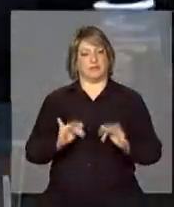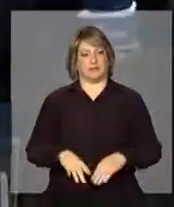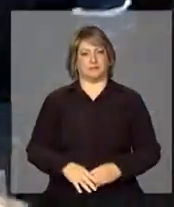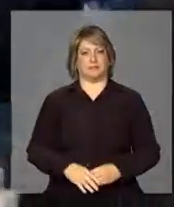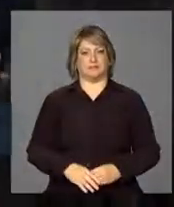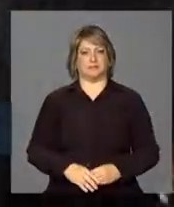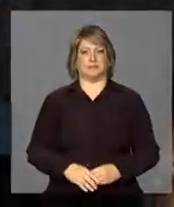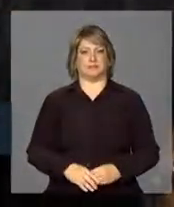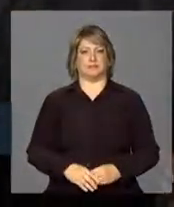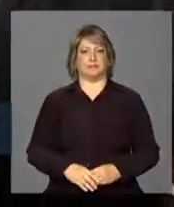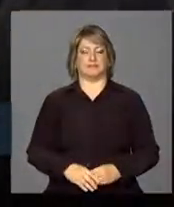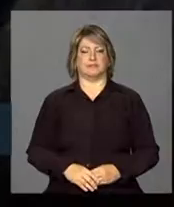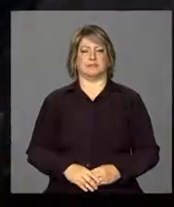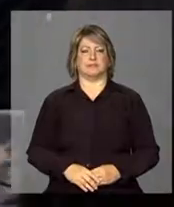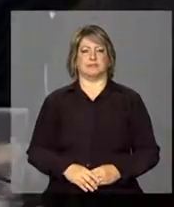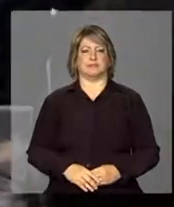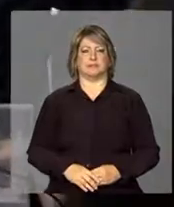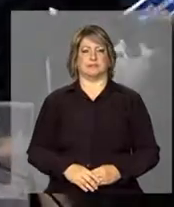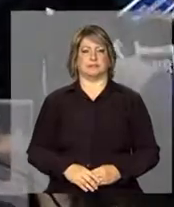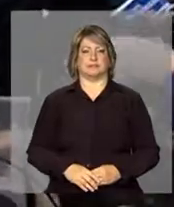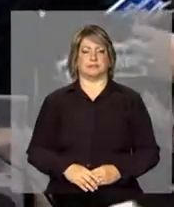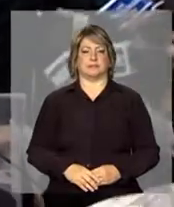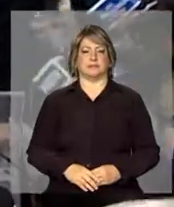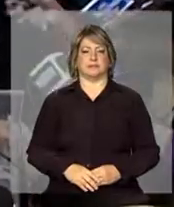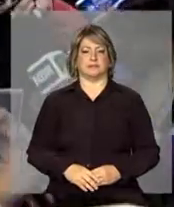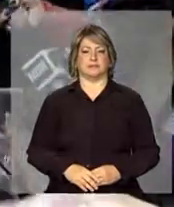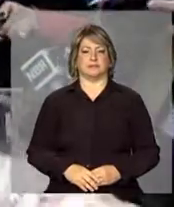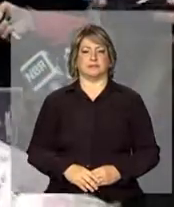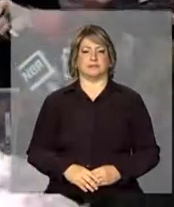vocês. Obrigado.